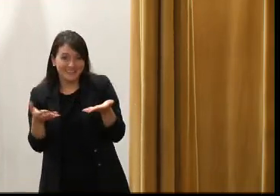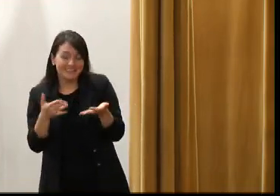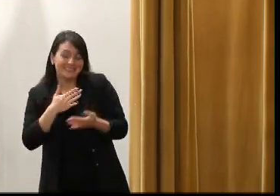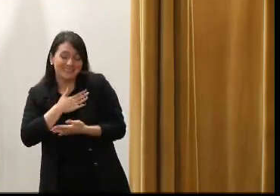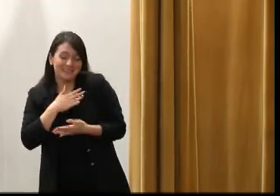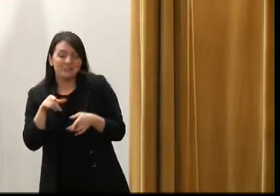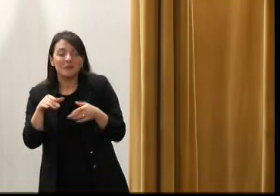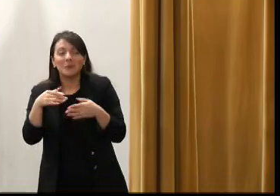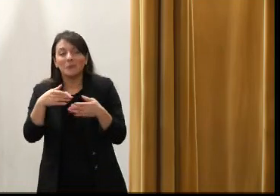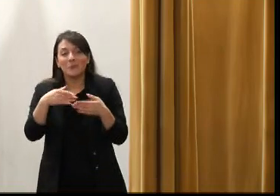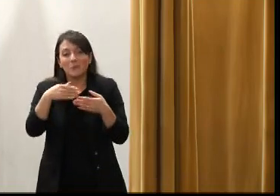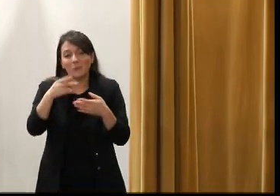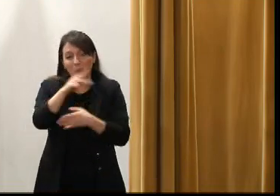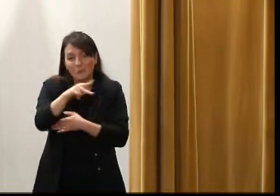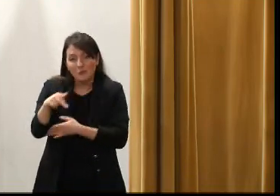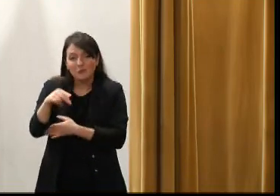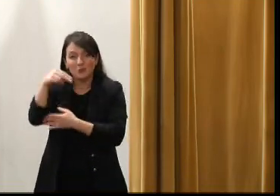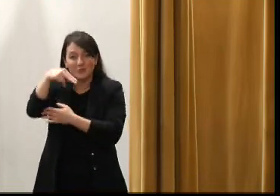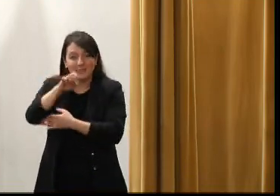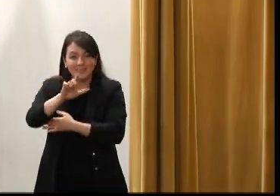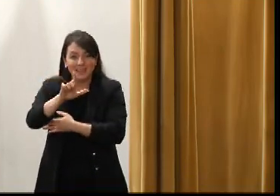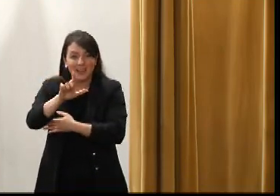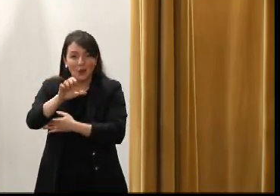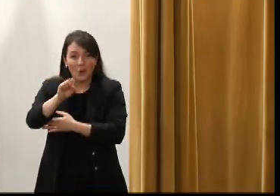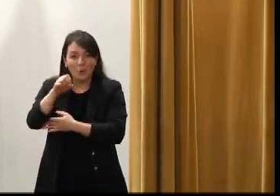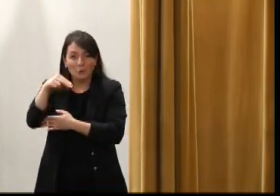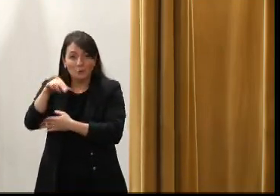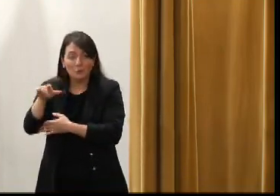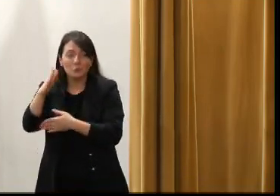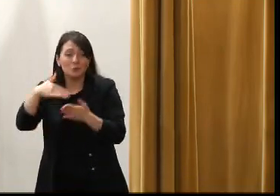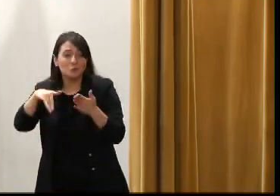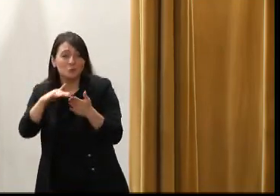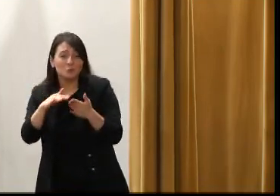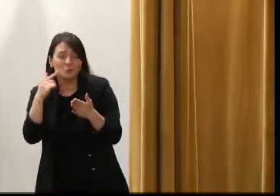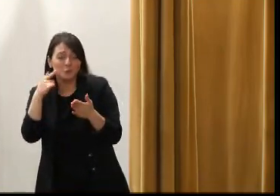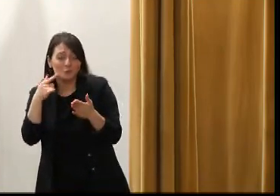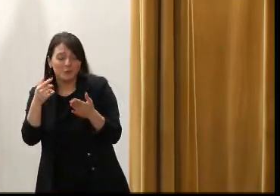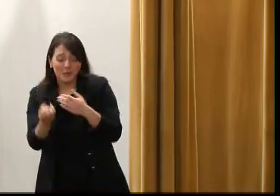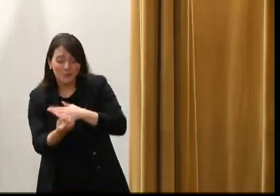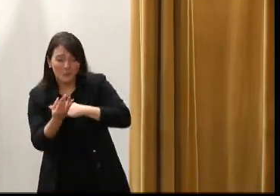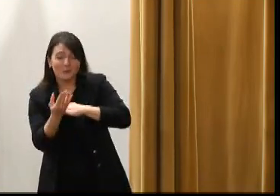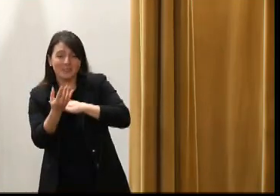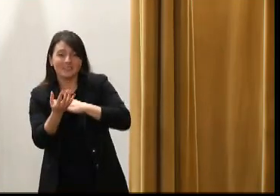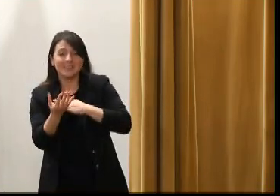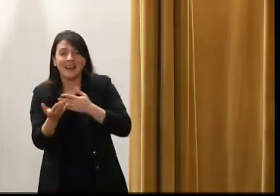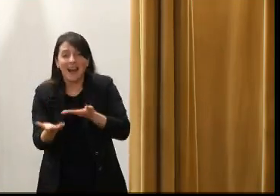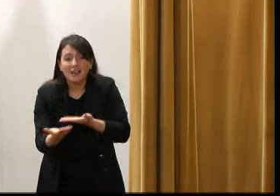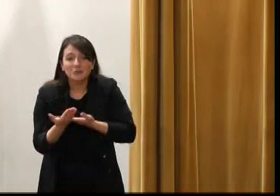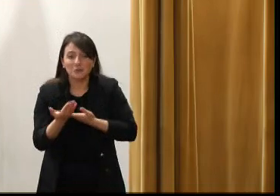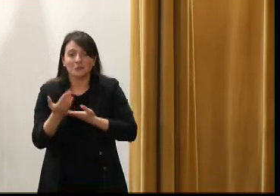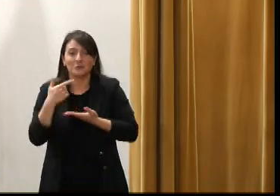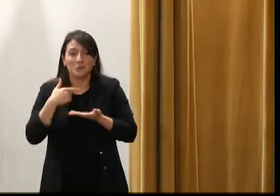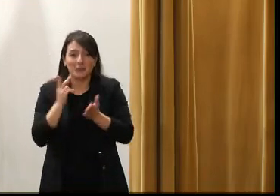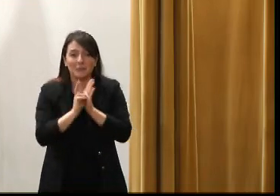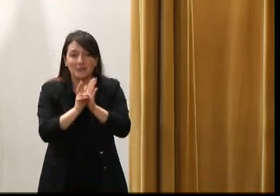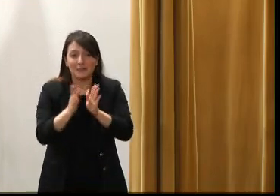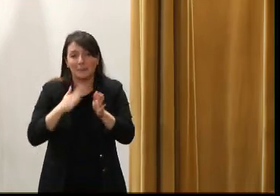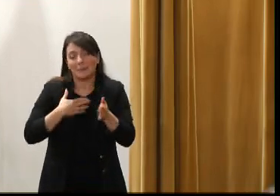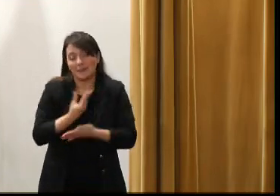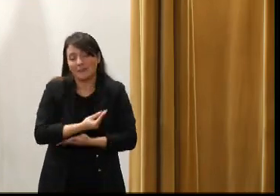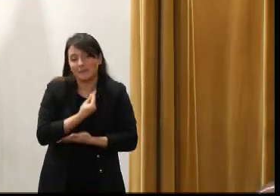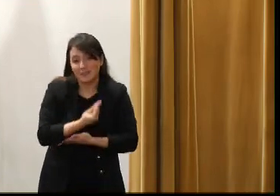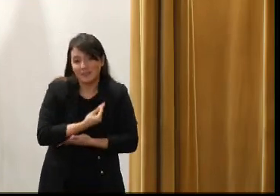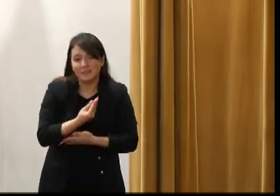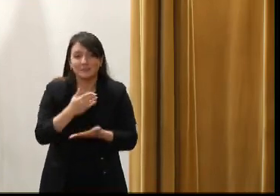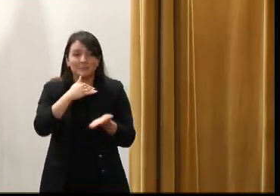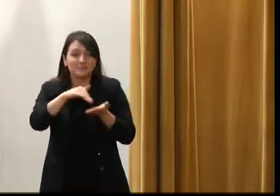professor Nelson por tudo que a PUC representa na minha vida, saudar o secretário adjunto Maurício, parabéns por essa iniciativa,